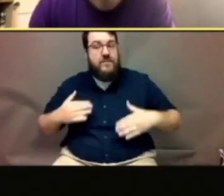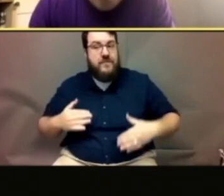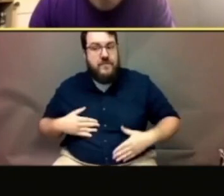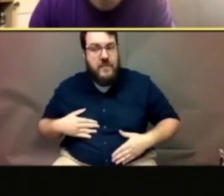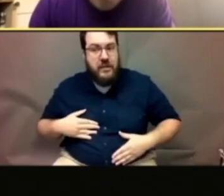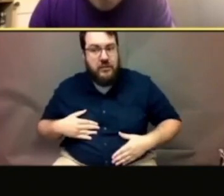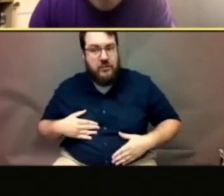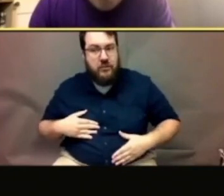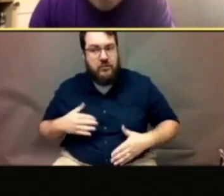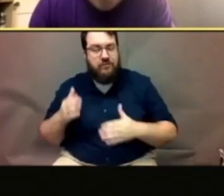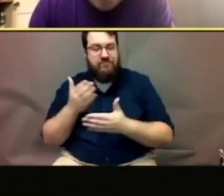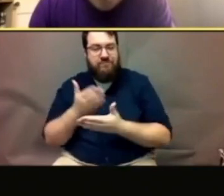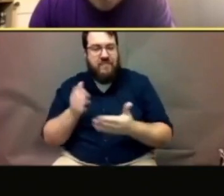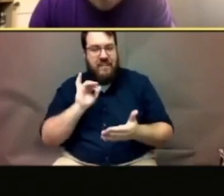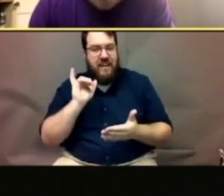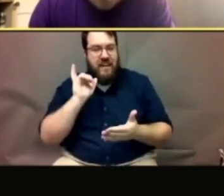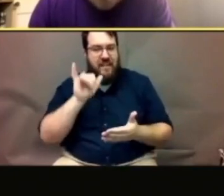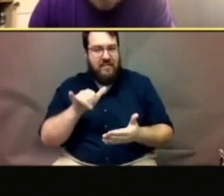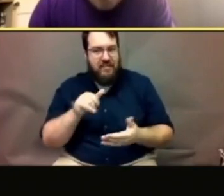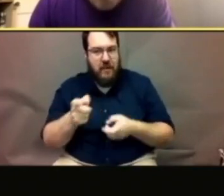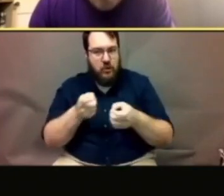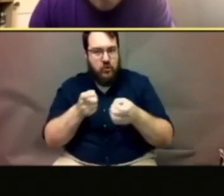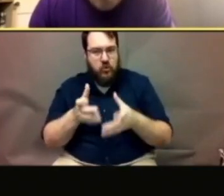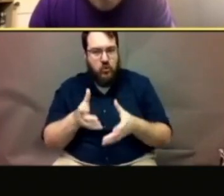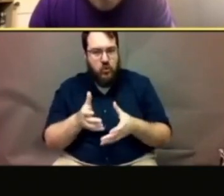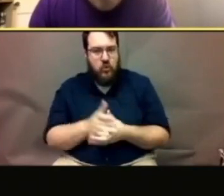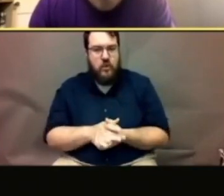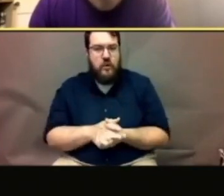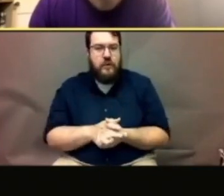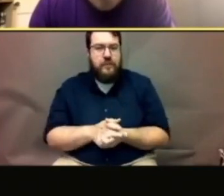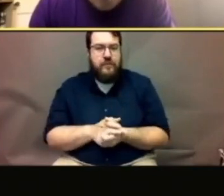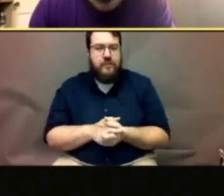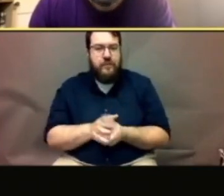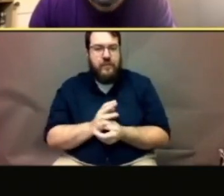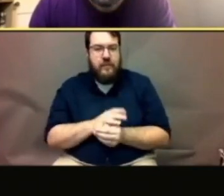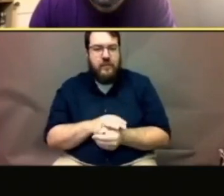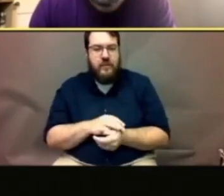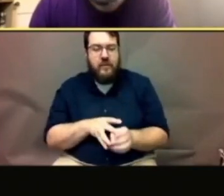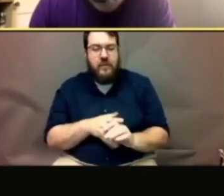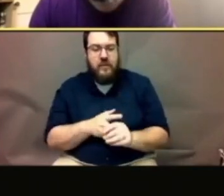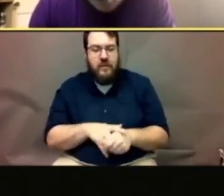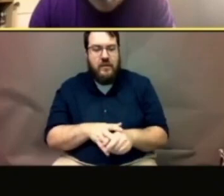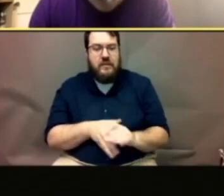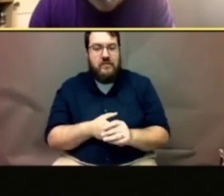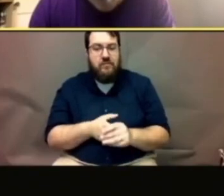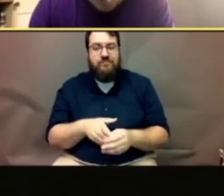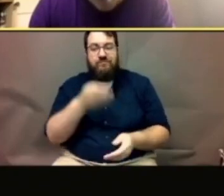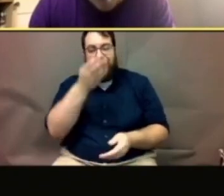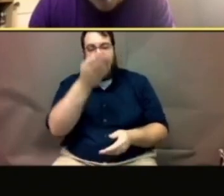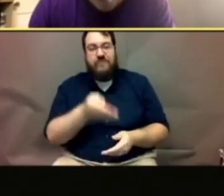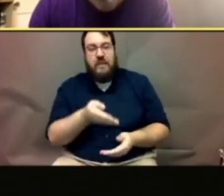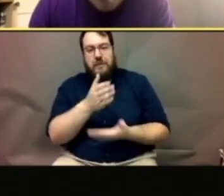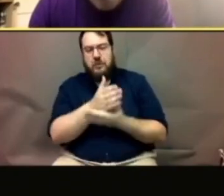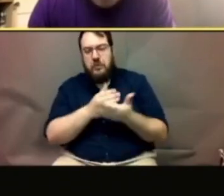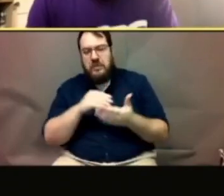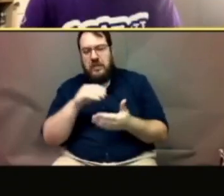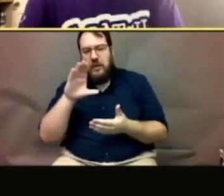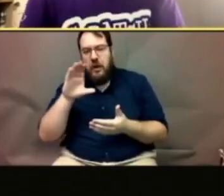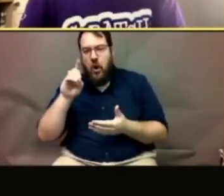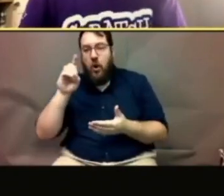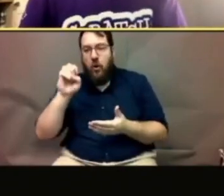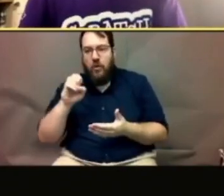física disso aqui? Desse controlador, na verdade. Aqui, temos aqui a